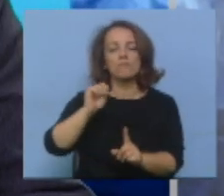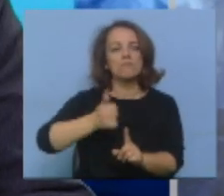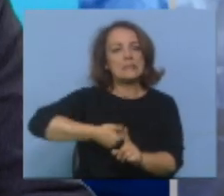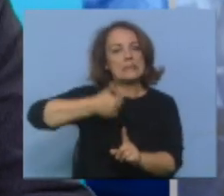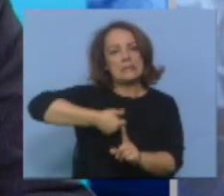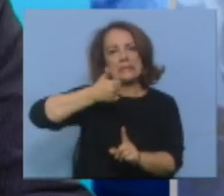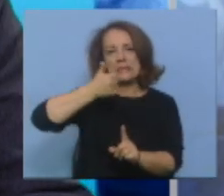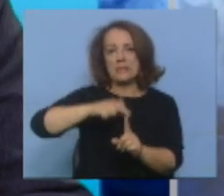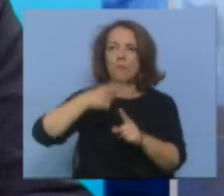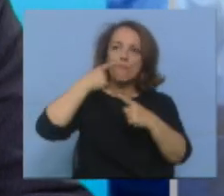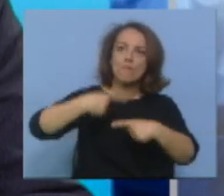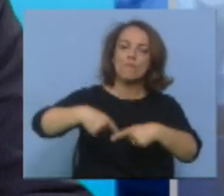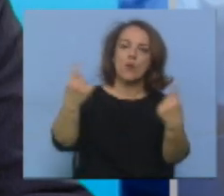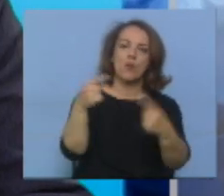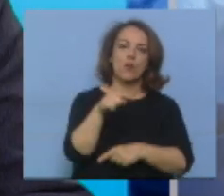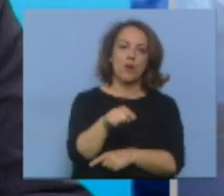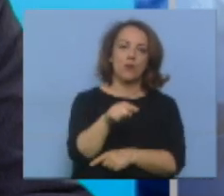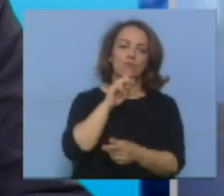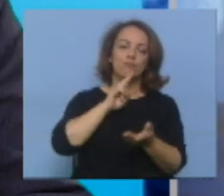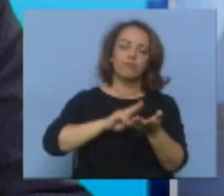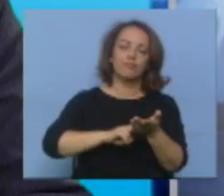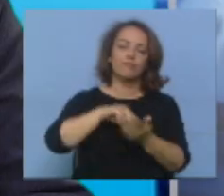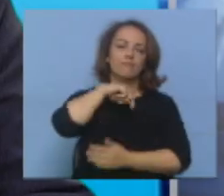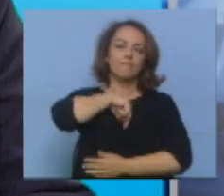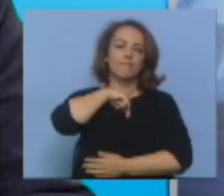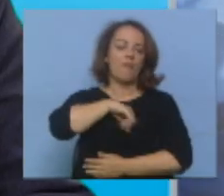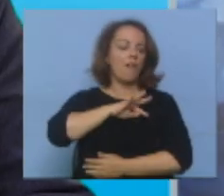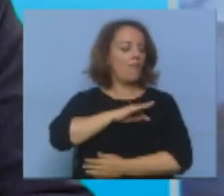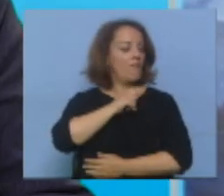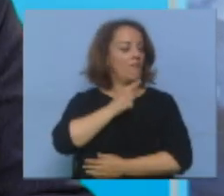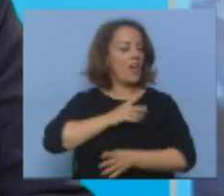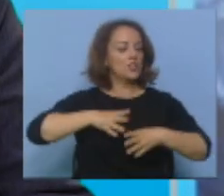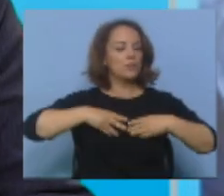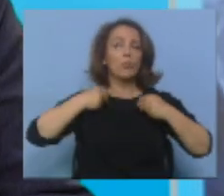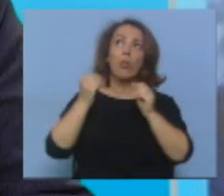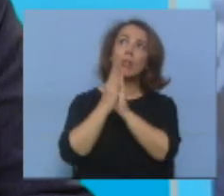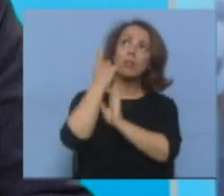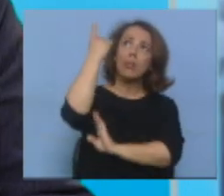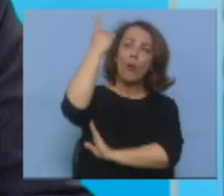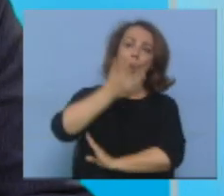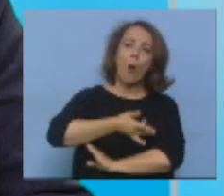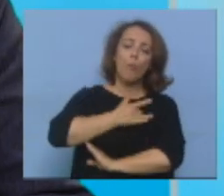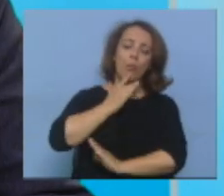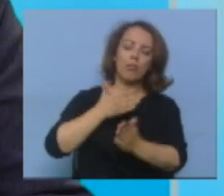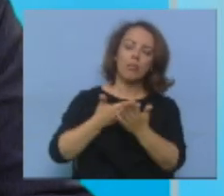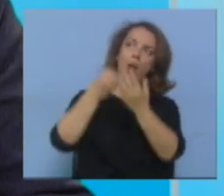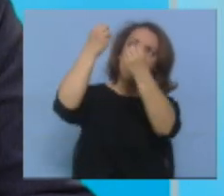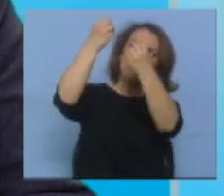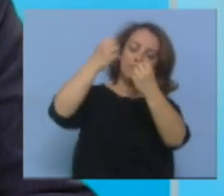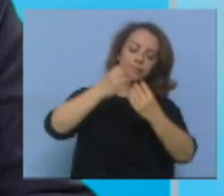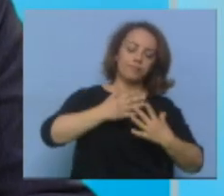ilustrar aquilo que a fé espiritual nos ensina. O amor de Deus foi derramado em nossos